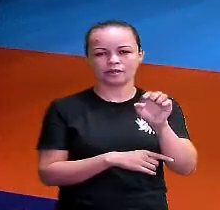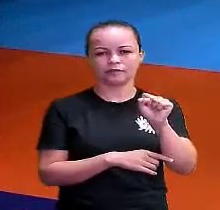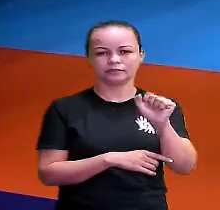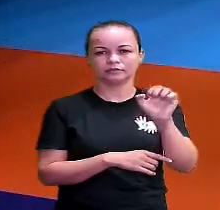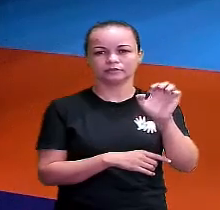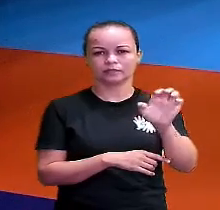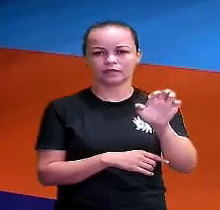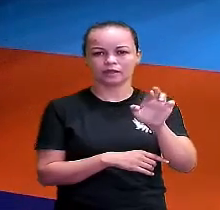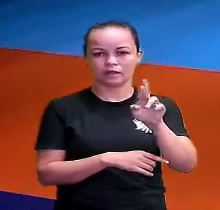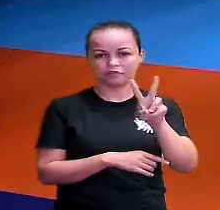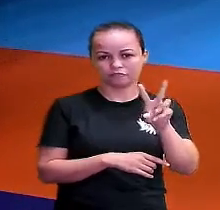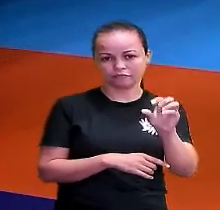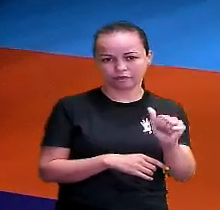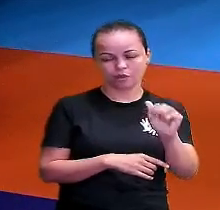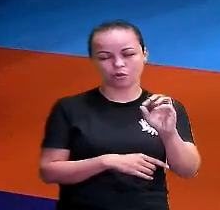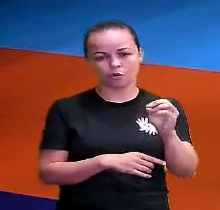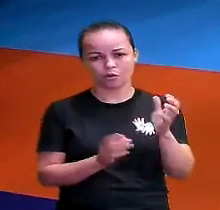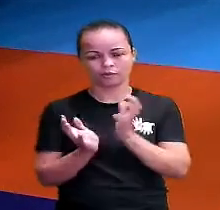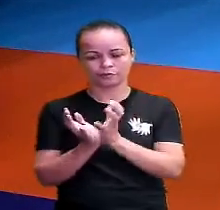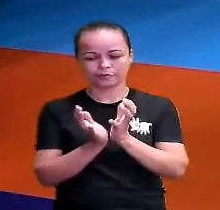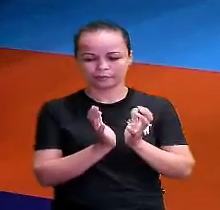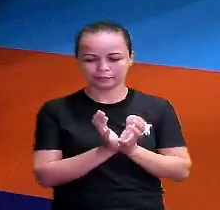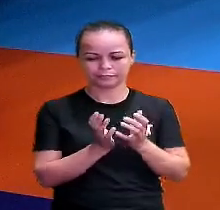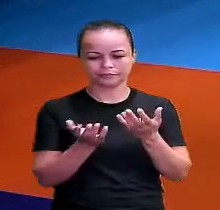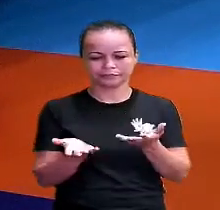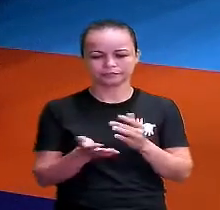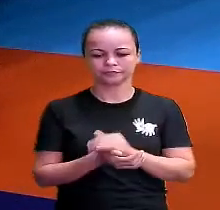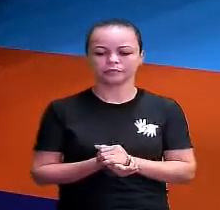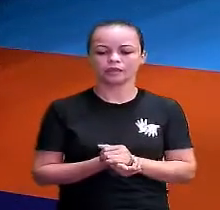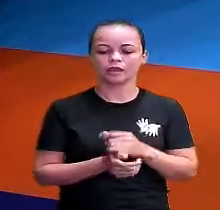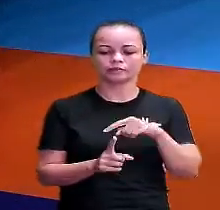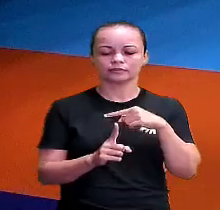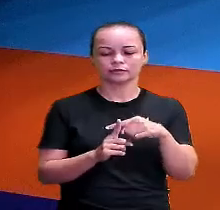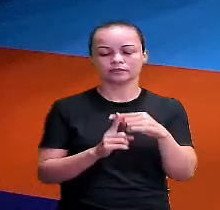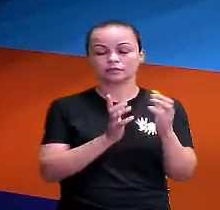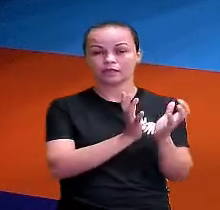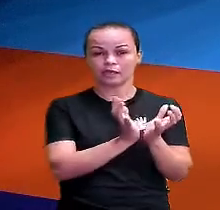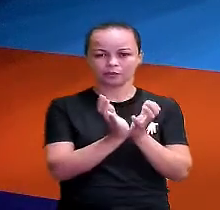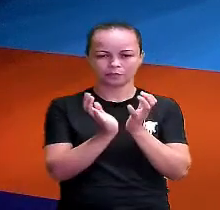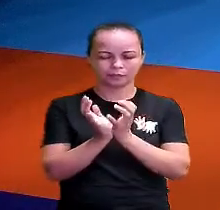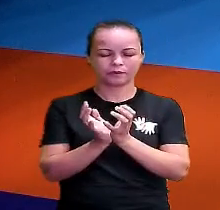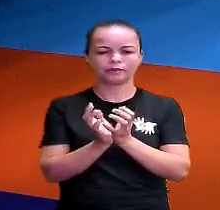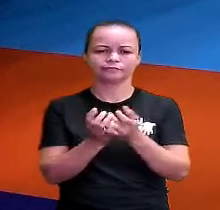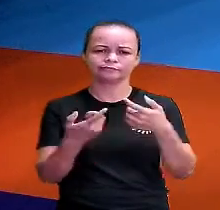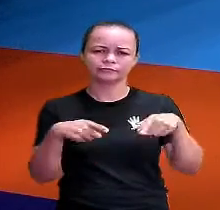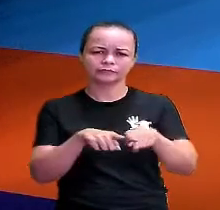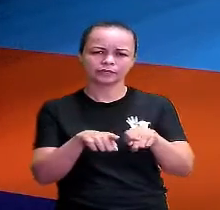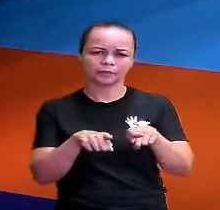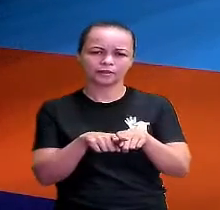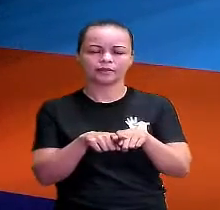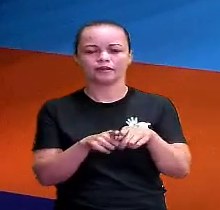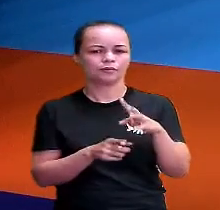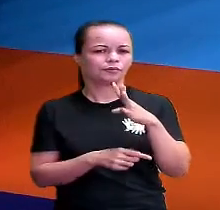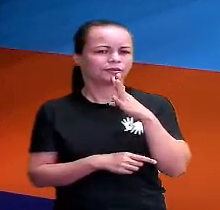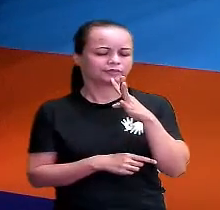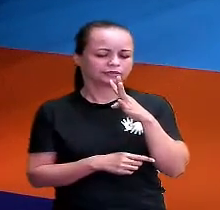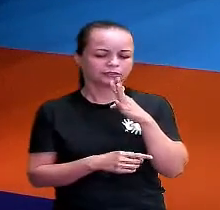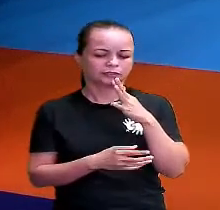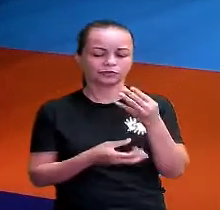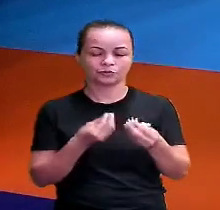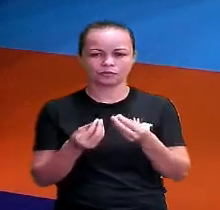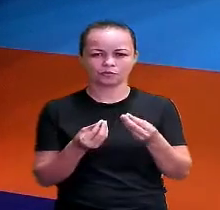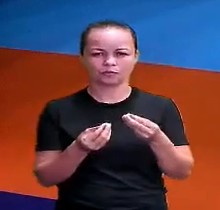mesmo, tá certo? Ó, a adição por reserva ou reagrupamento também é conhecida como